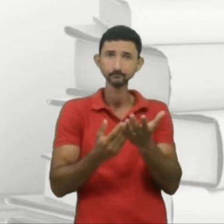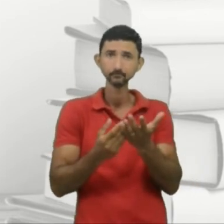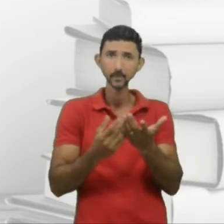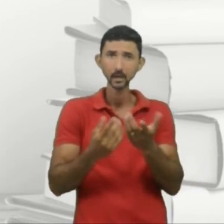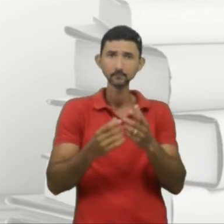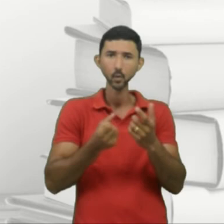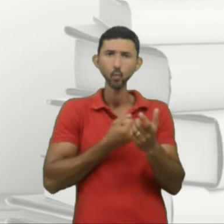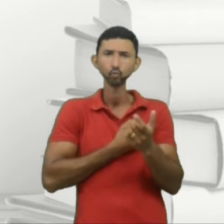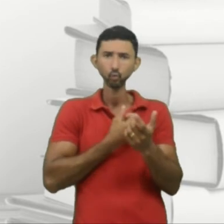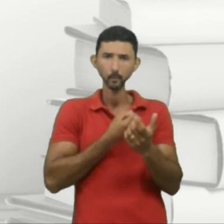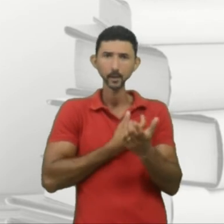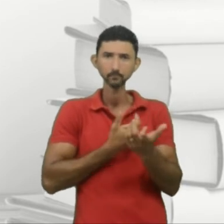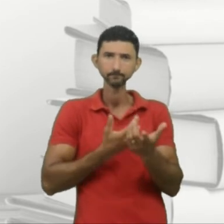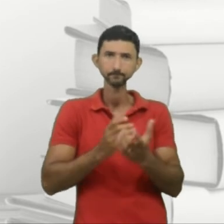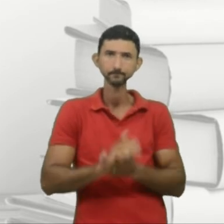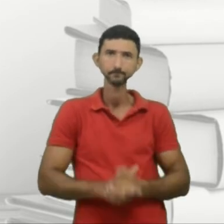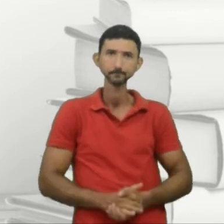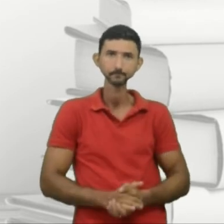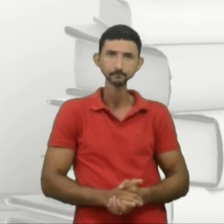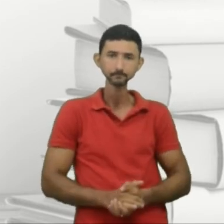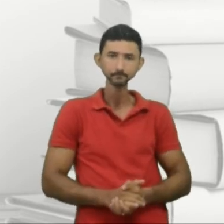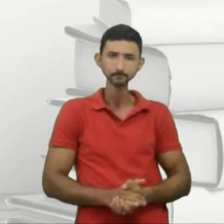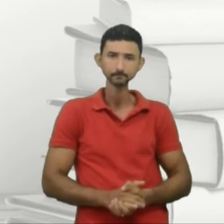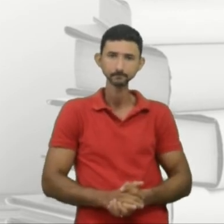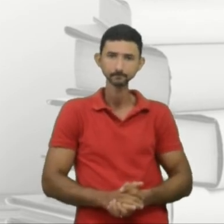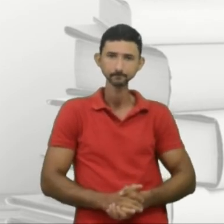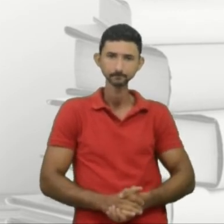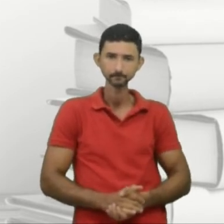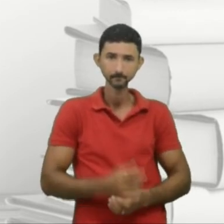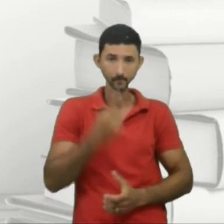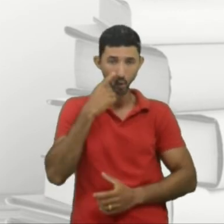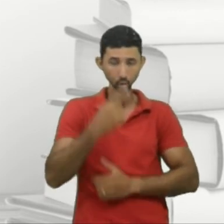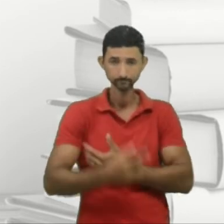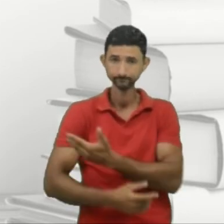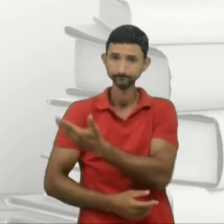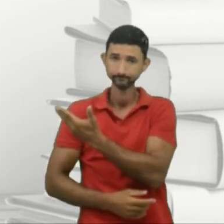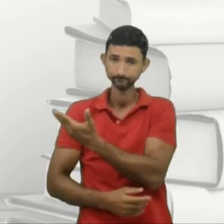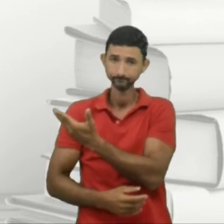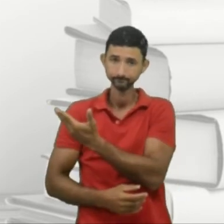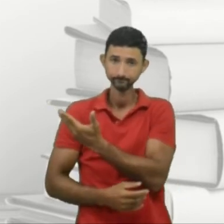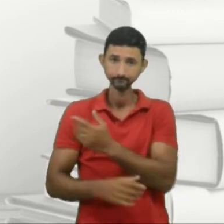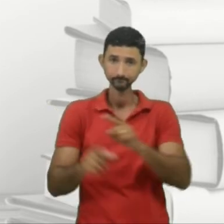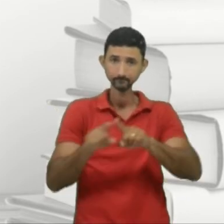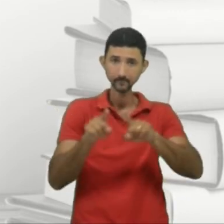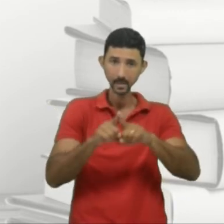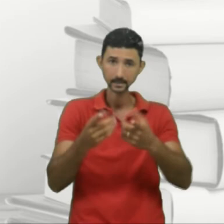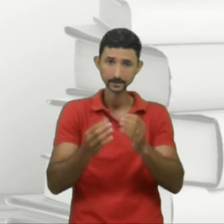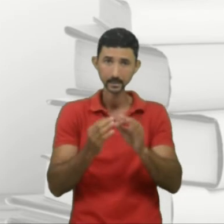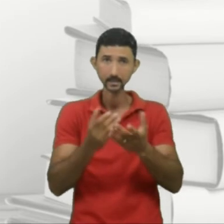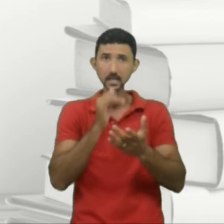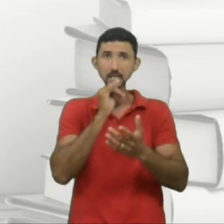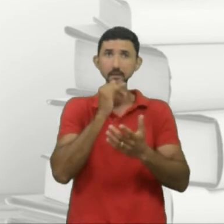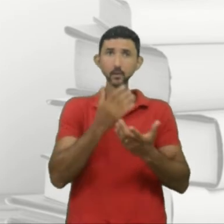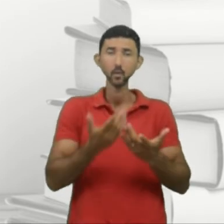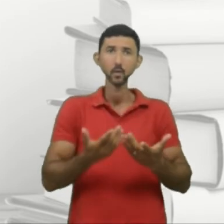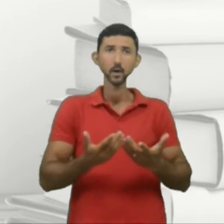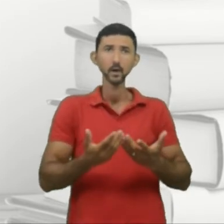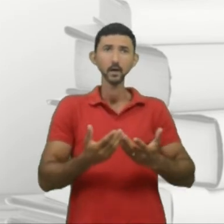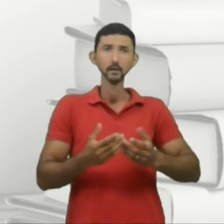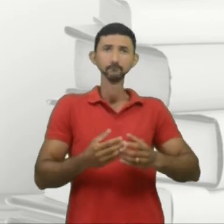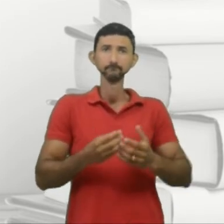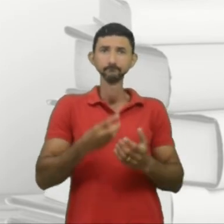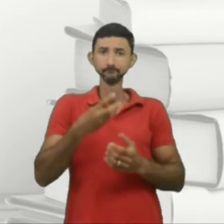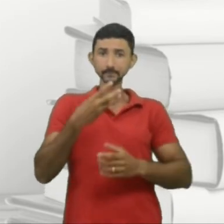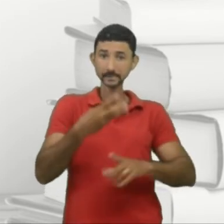chamou de número também. Então, olha só, com essa situação aí, certo?